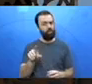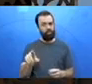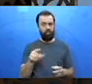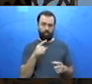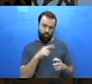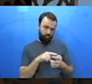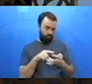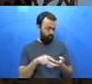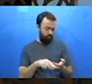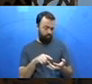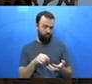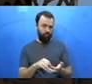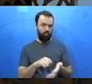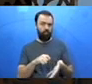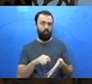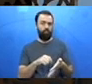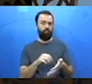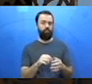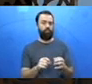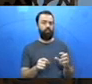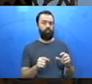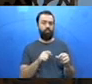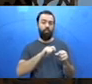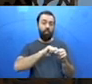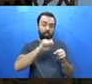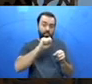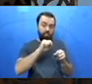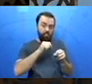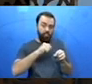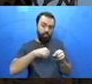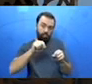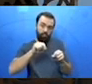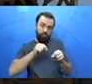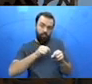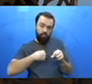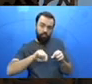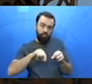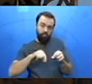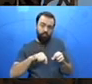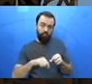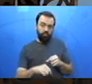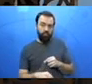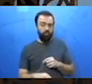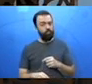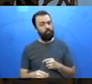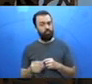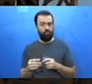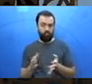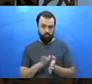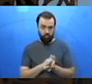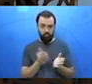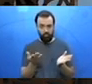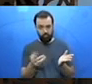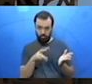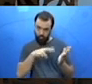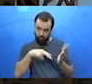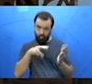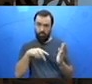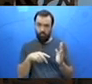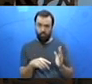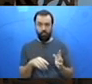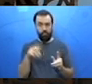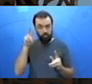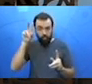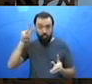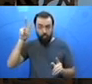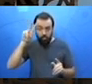no osso ou no pedaço de madeira um risquinho. Então, a gente pode ver nos livros, lá, né, nos livros de